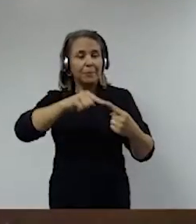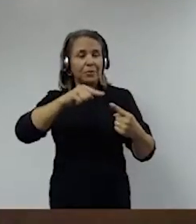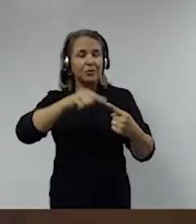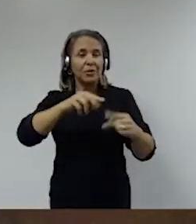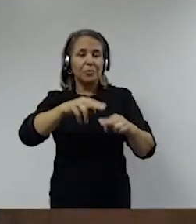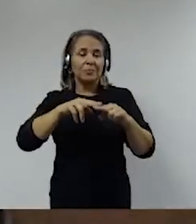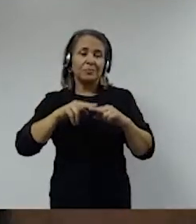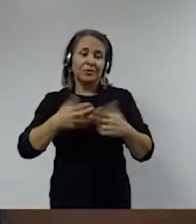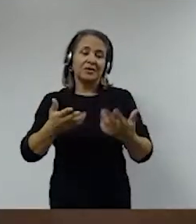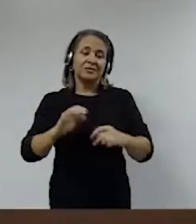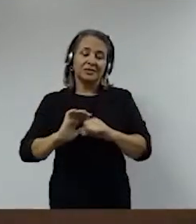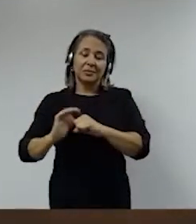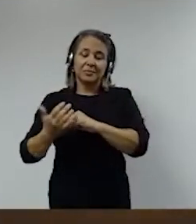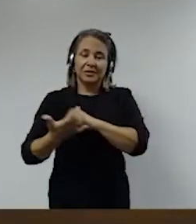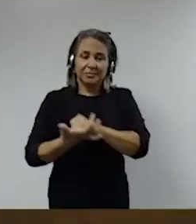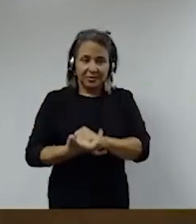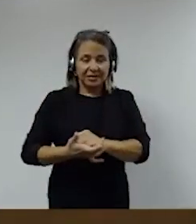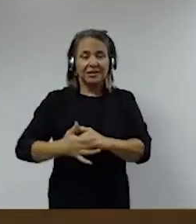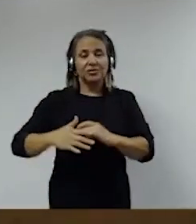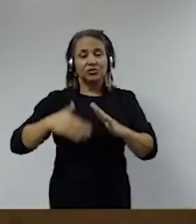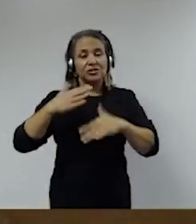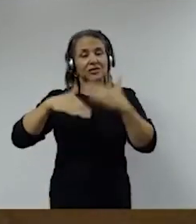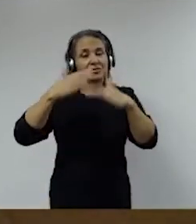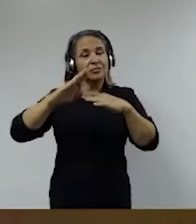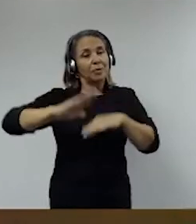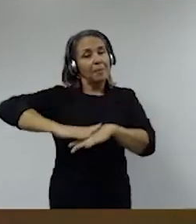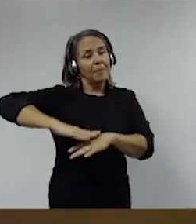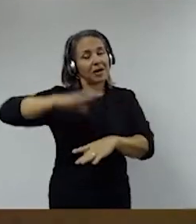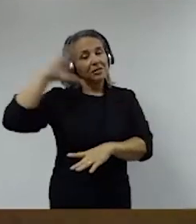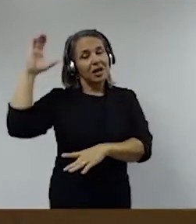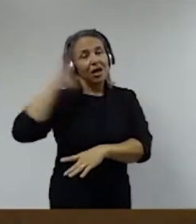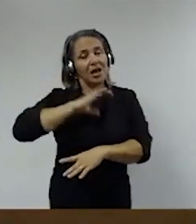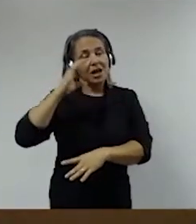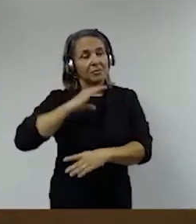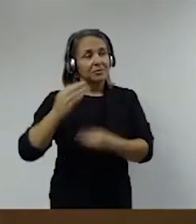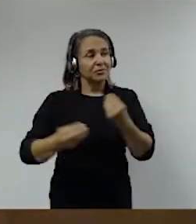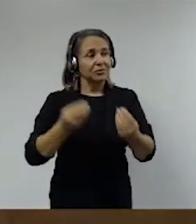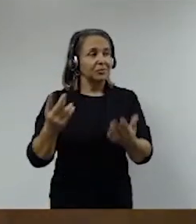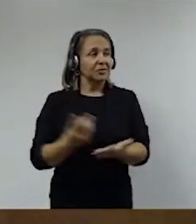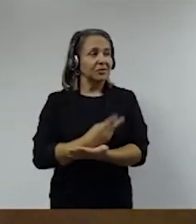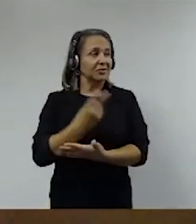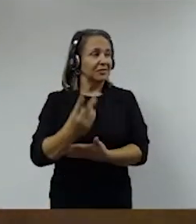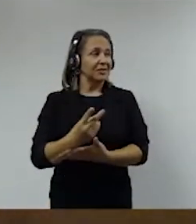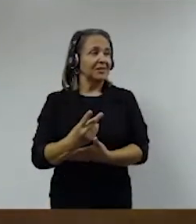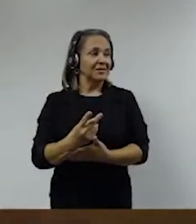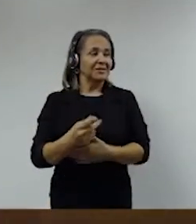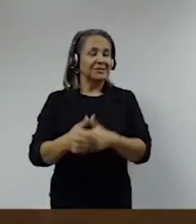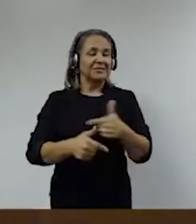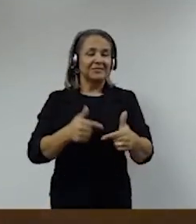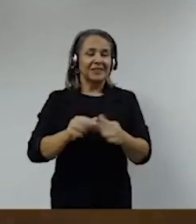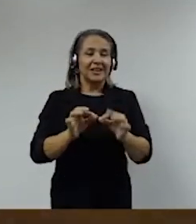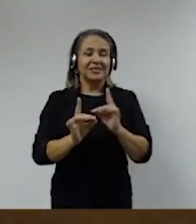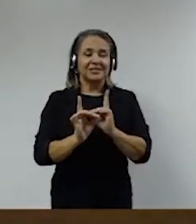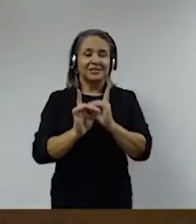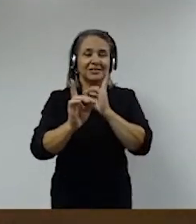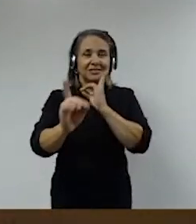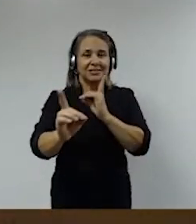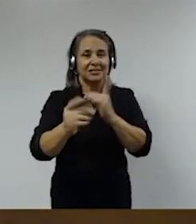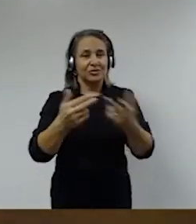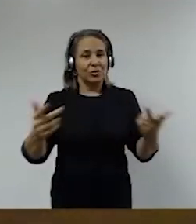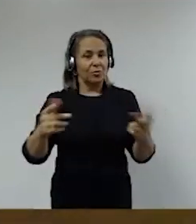pela pandemia, de desenvolvimento mais acelerado dessa forma de prestação de serviço à distância, não é uma